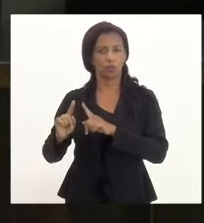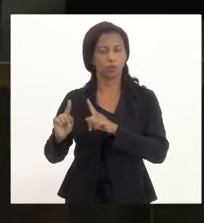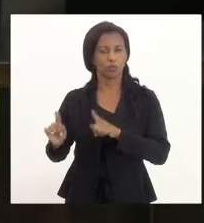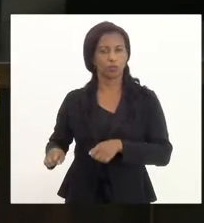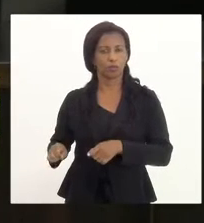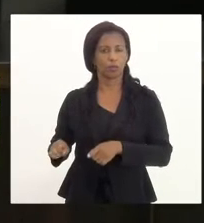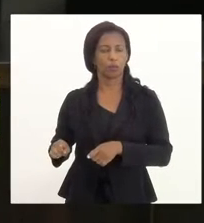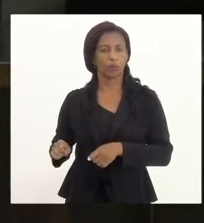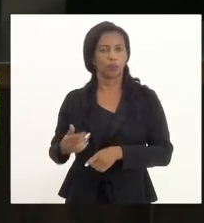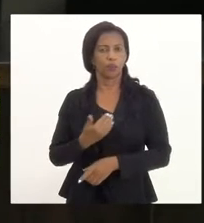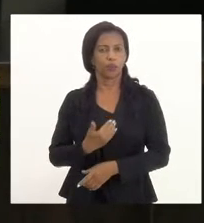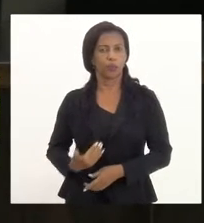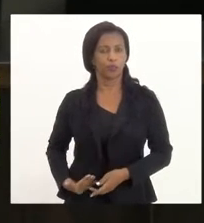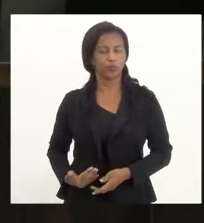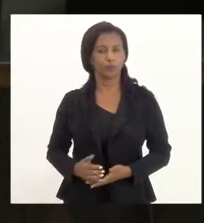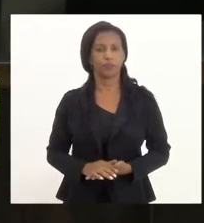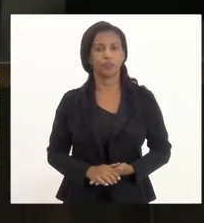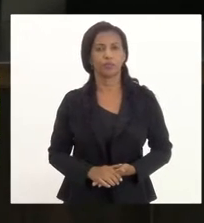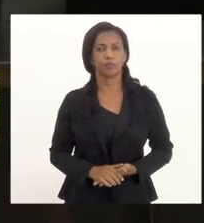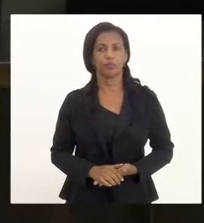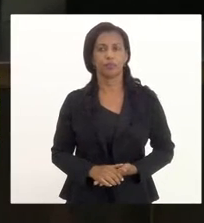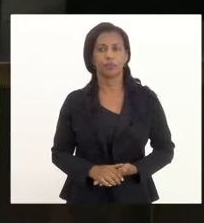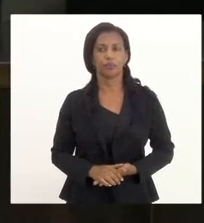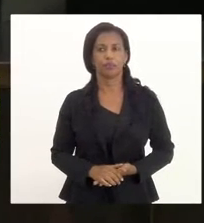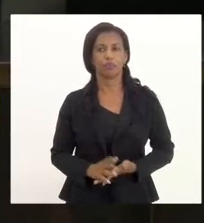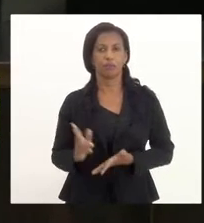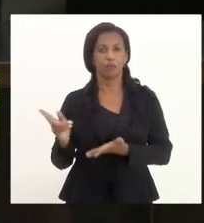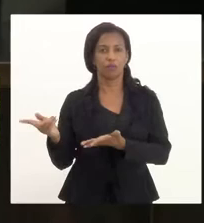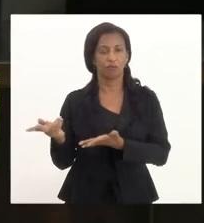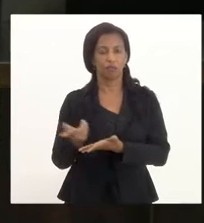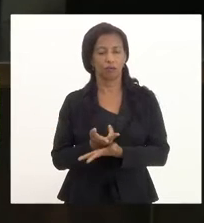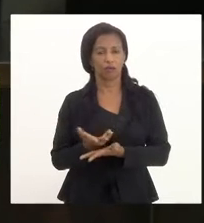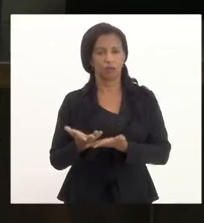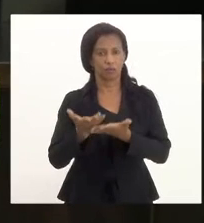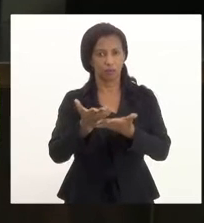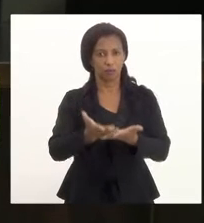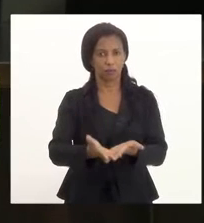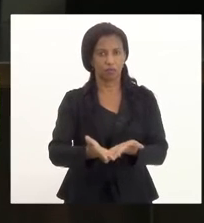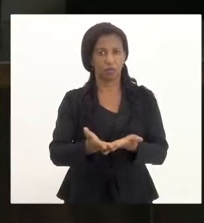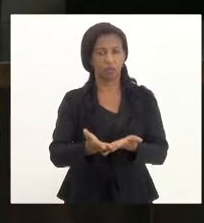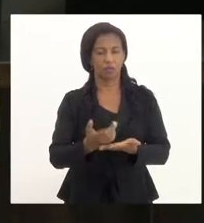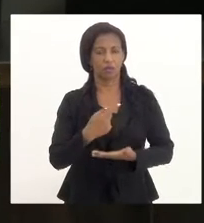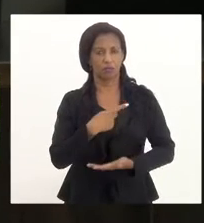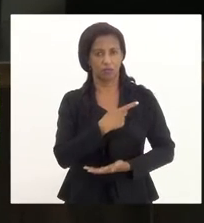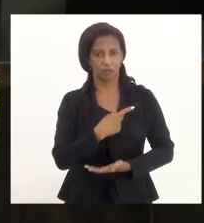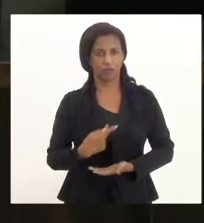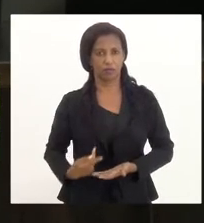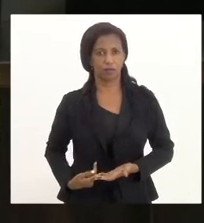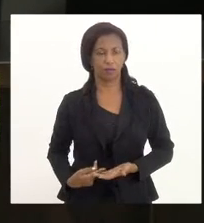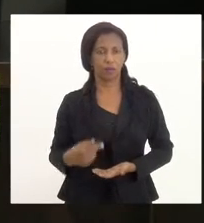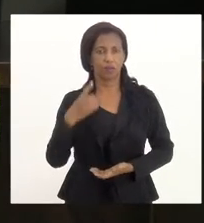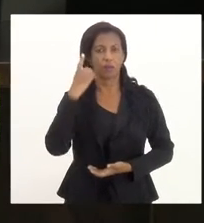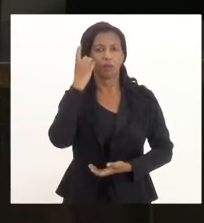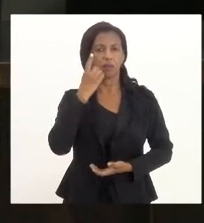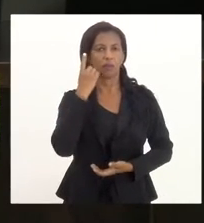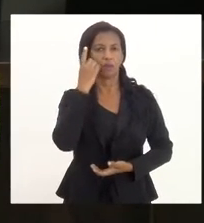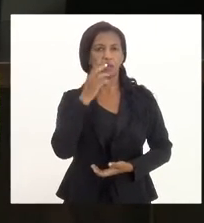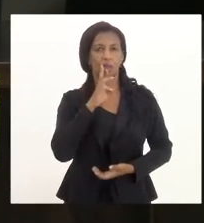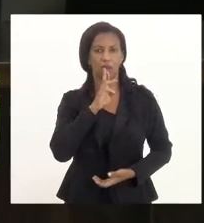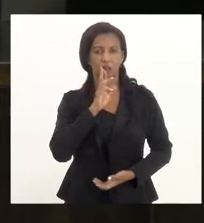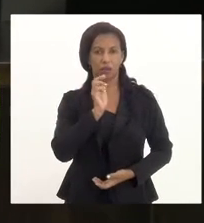públicos o que separar aqui representar e ficou a presidir pelo Deputado